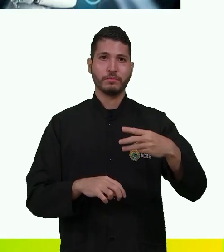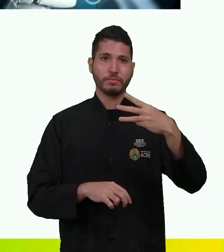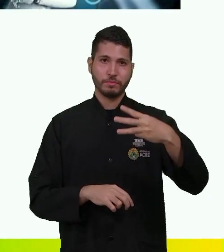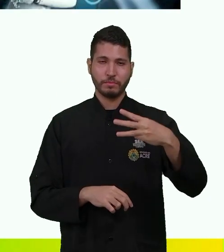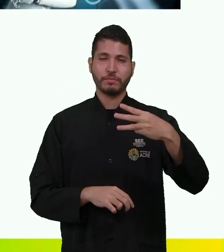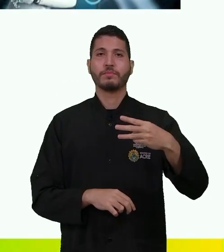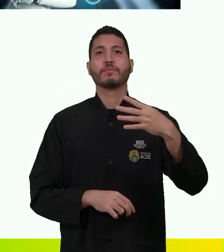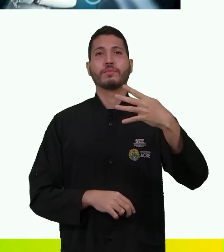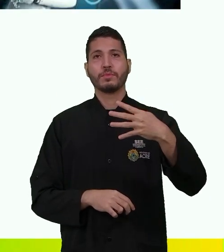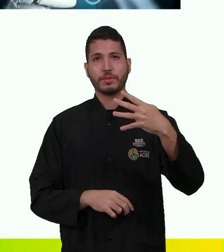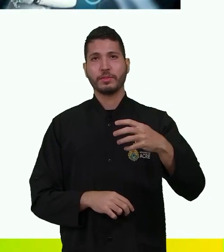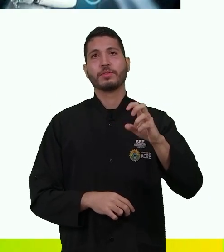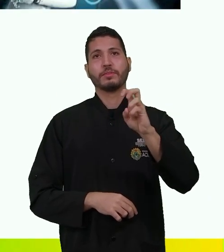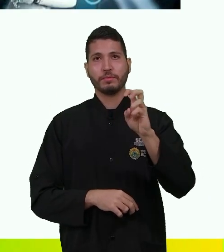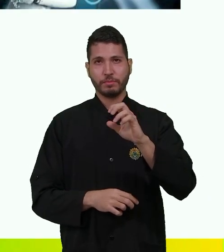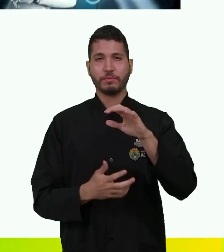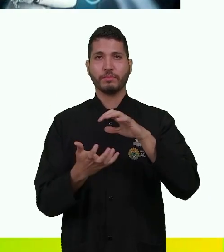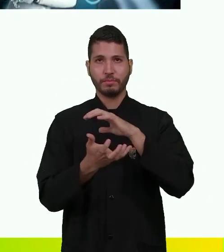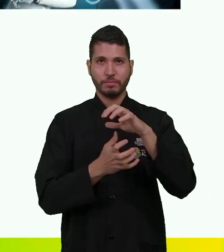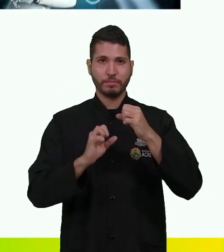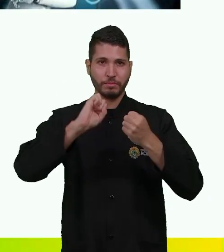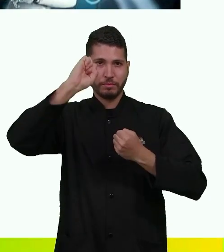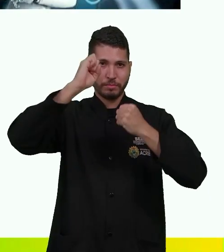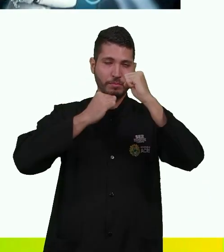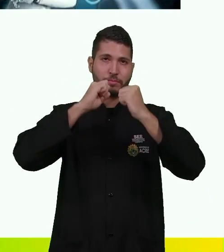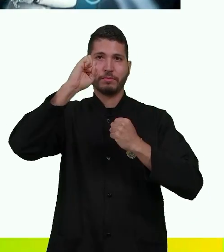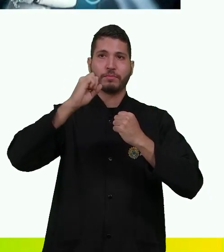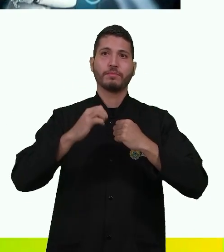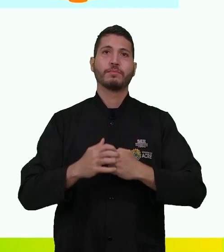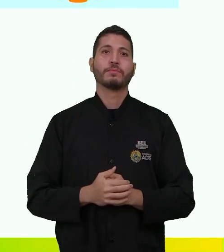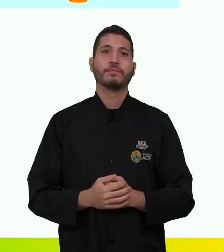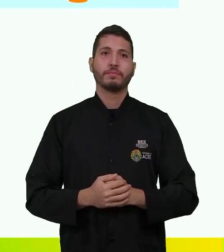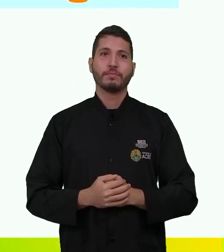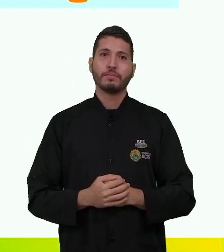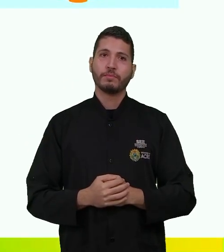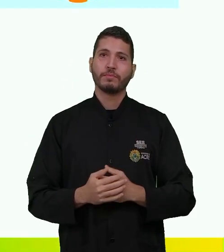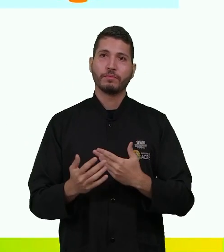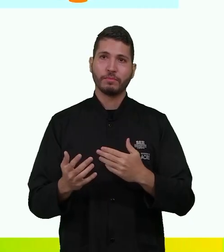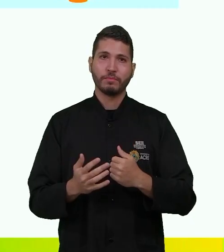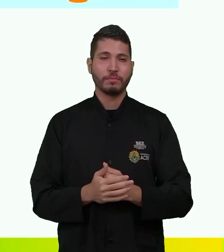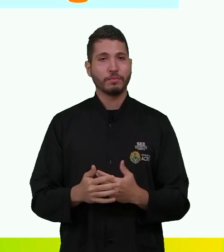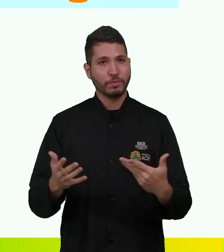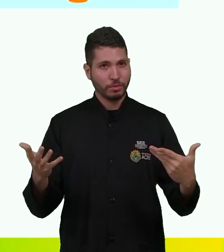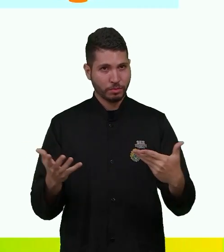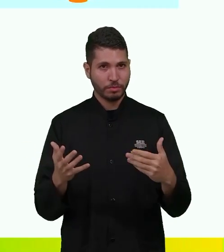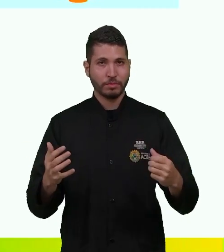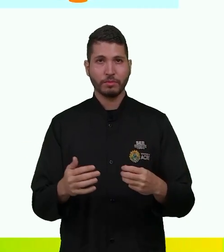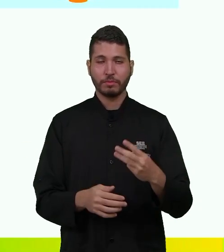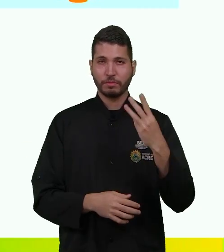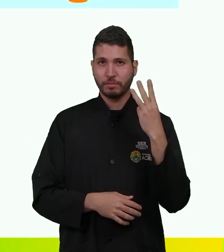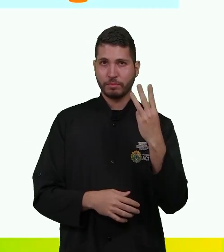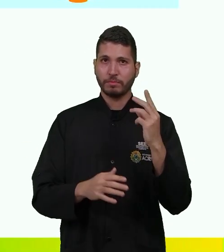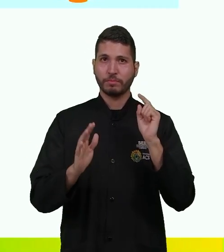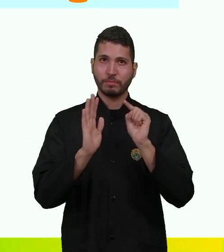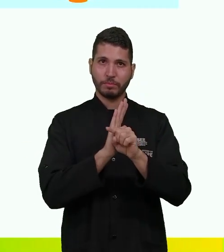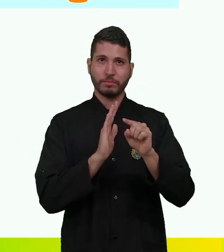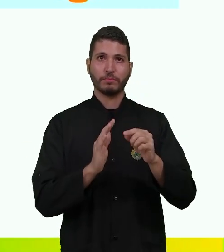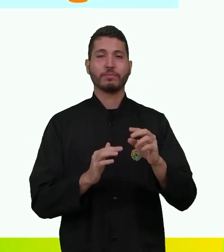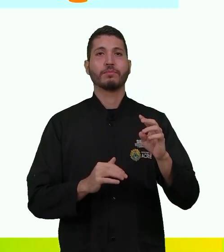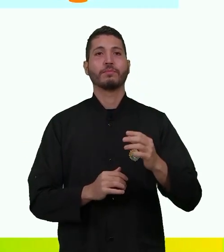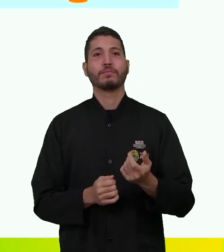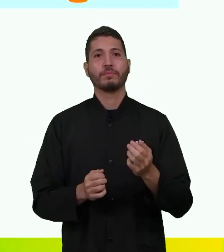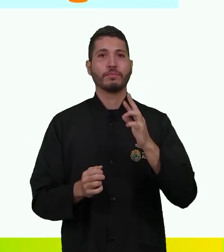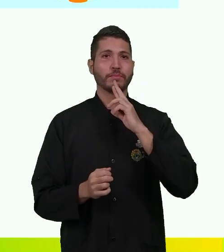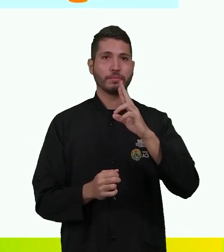quarta e a quinta Revolução Industrial. Vamos resolver 3 questões que eu trouxe para vocês rapidamente.